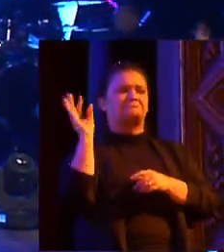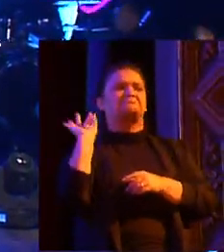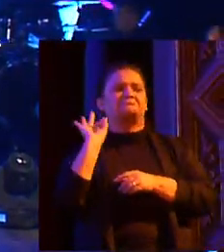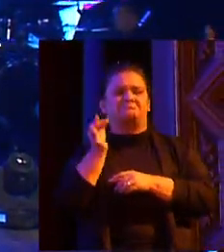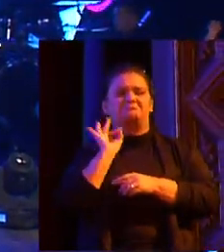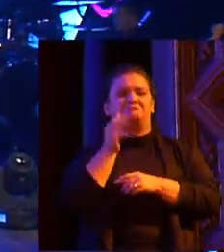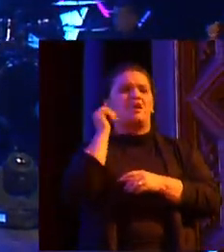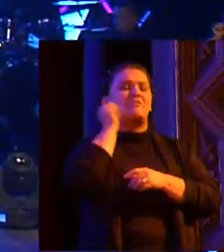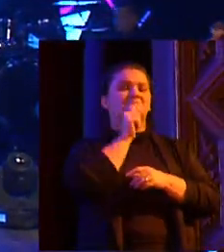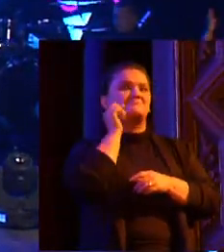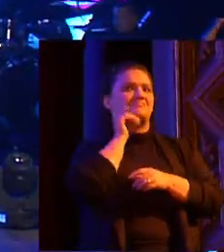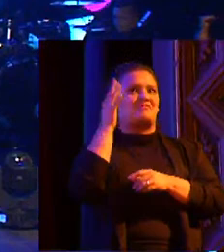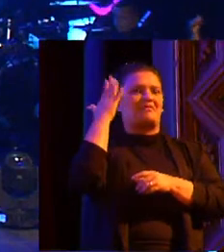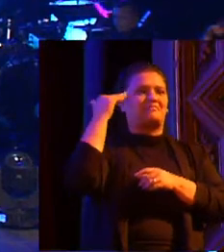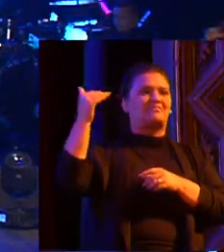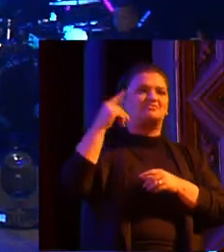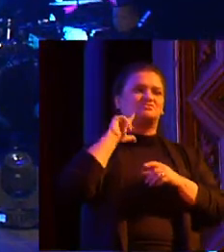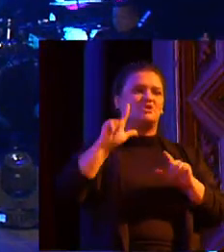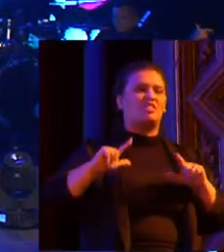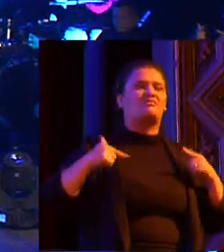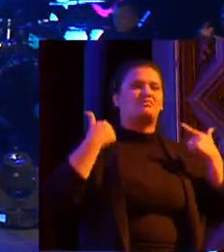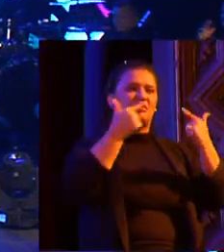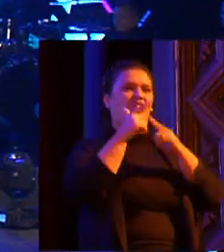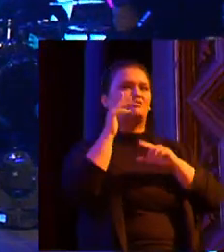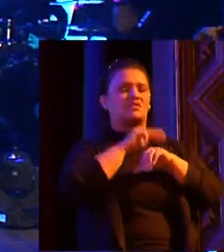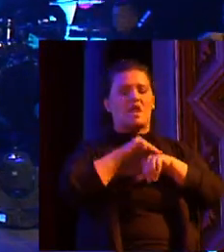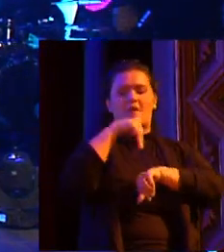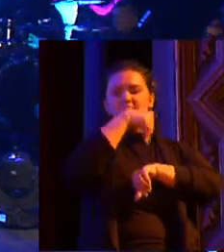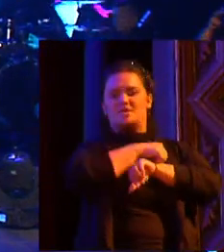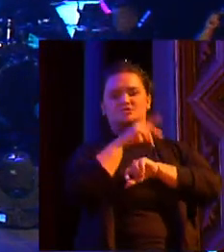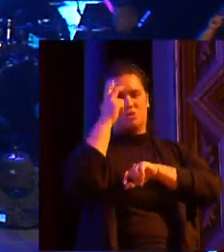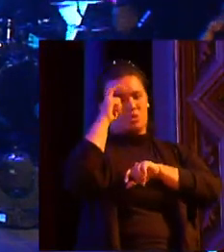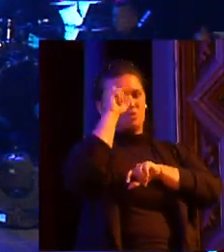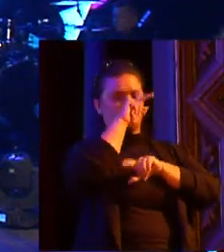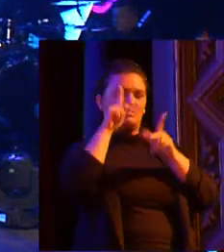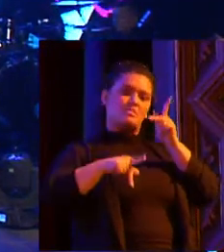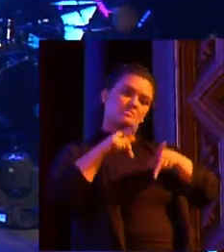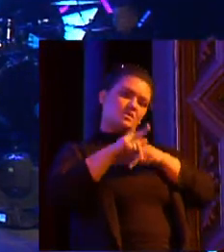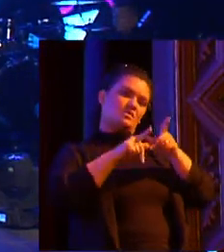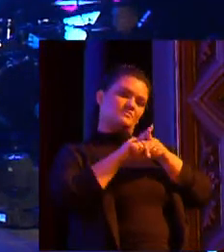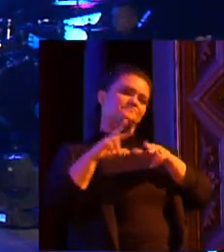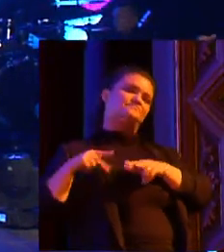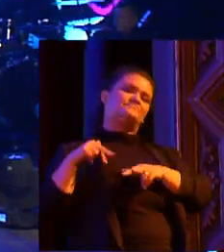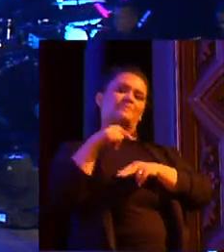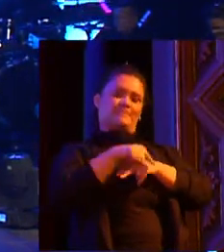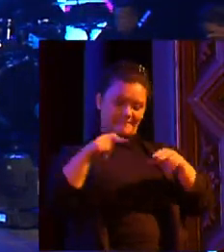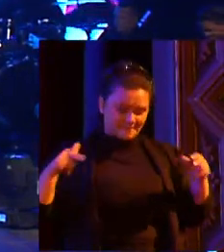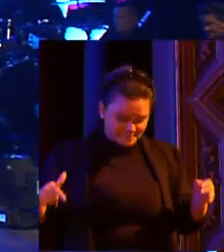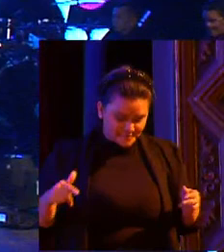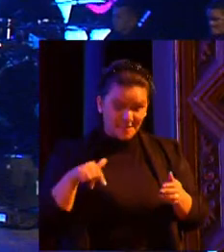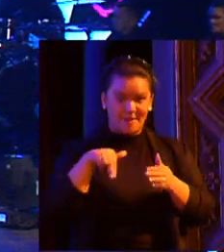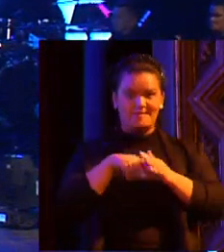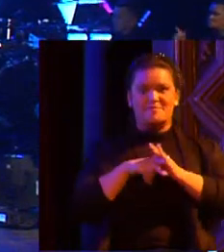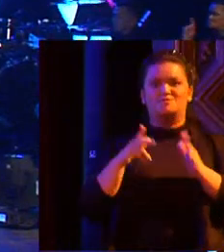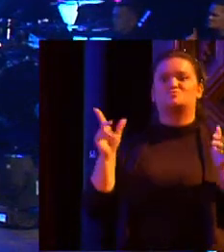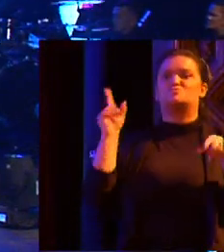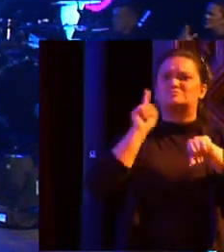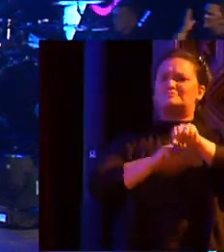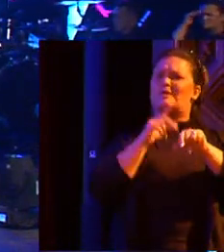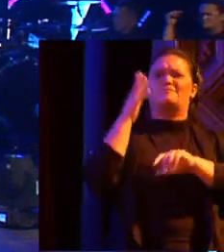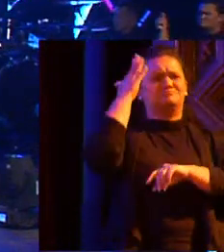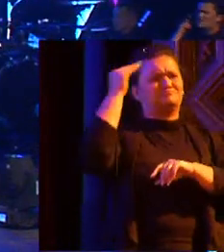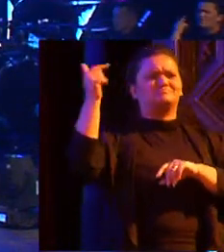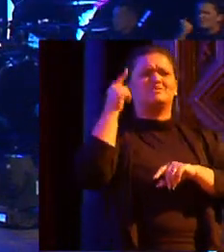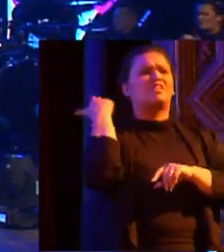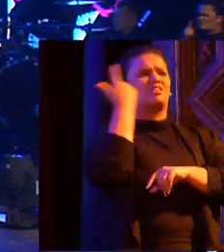mulher surpreendente e lutadora, uma mestra da cultura popular. Sua caminhada demonstra que o tempo do sucesso não